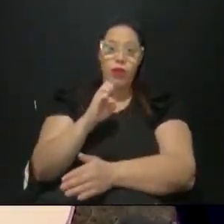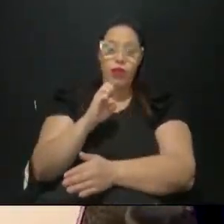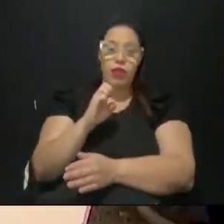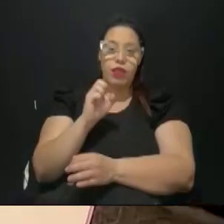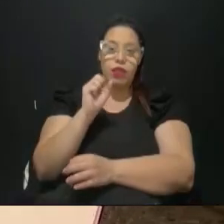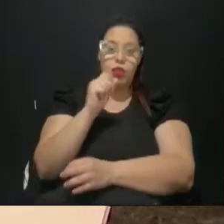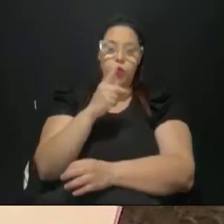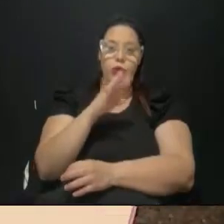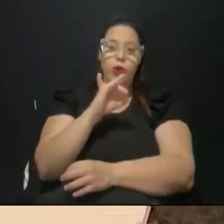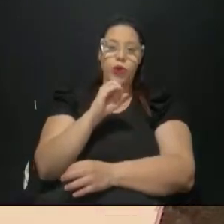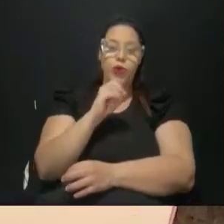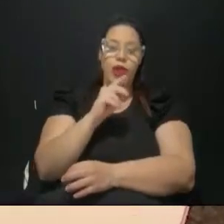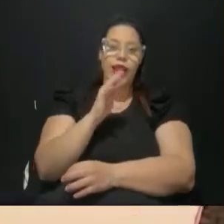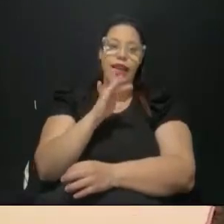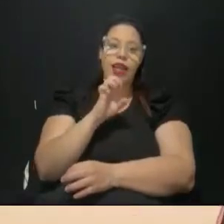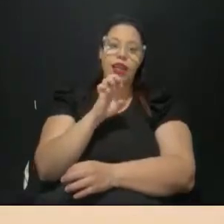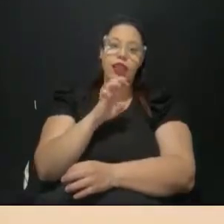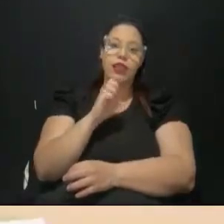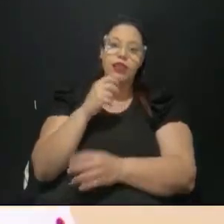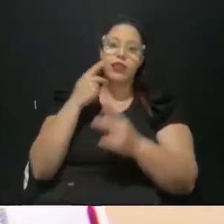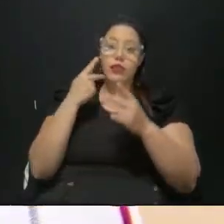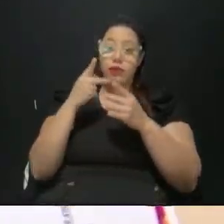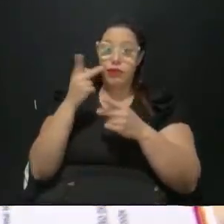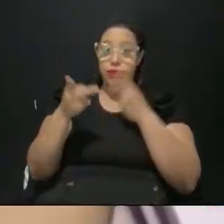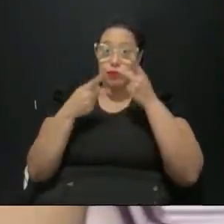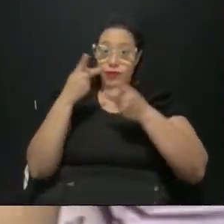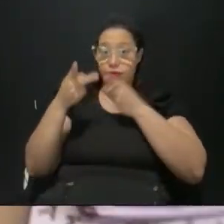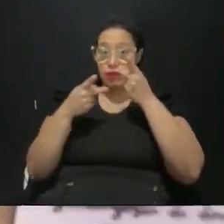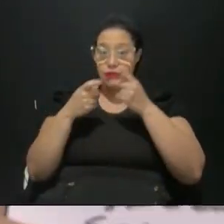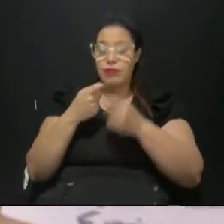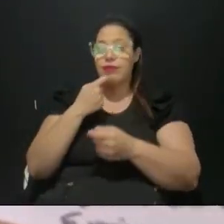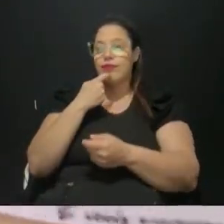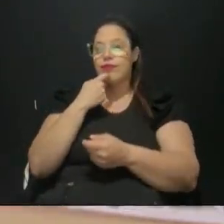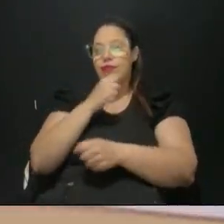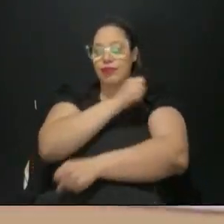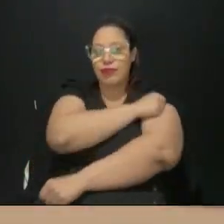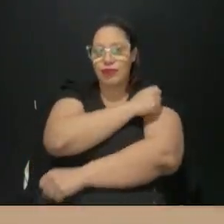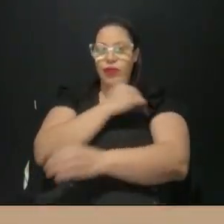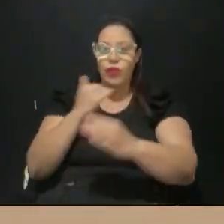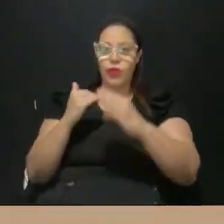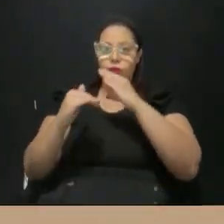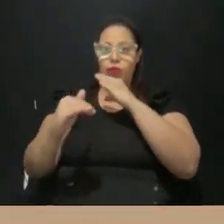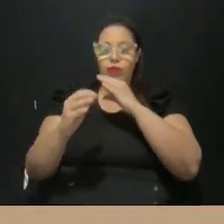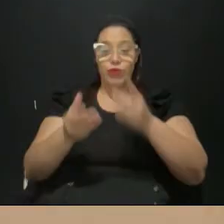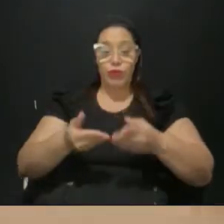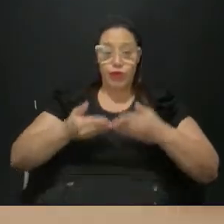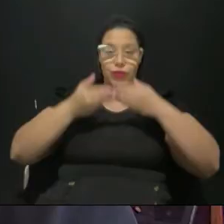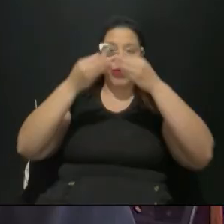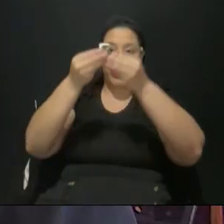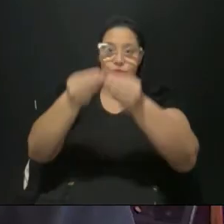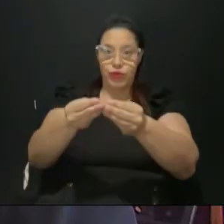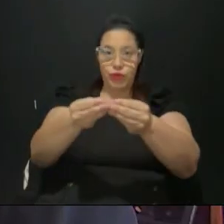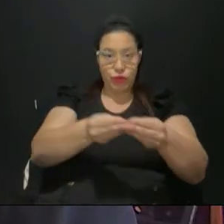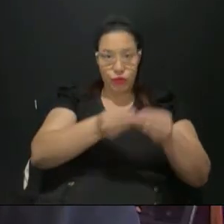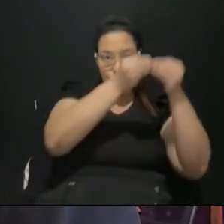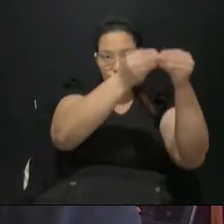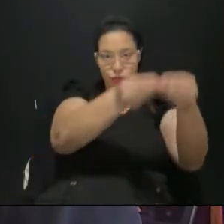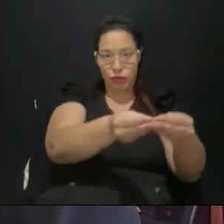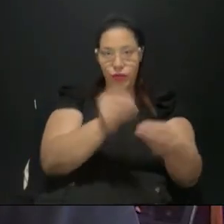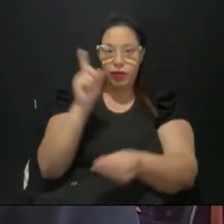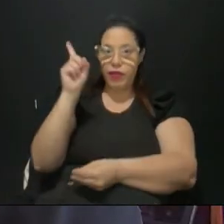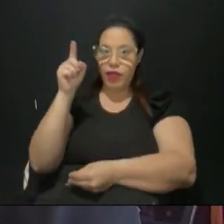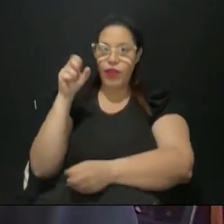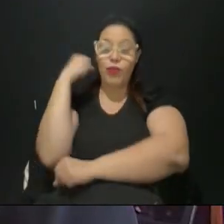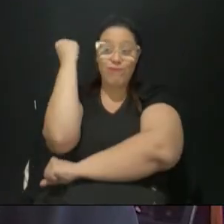Porto Alegre com as mensagens dos alunos de Campinas e de lá seguirão para os pontos de entrega é exatamente